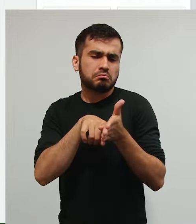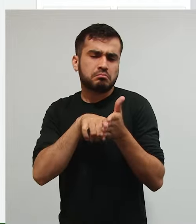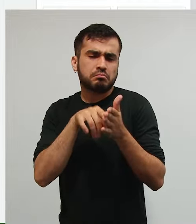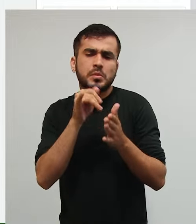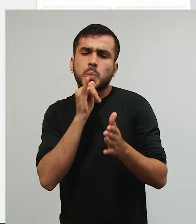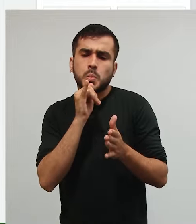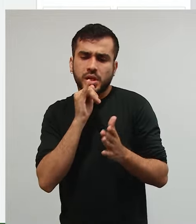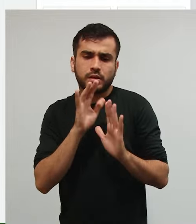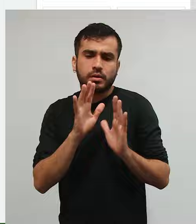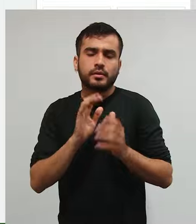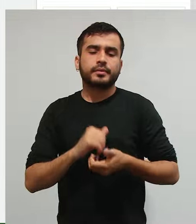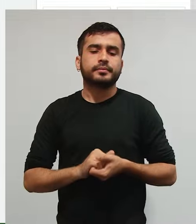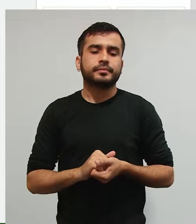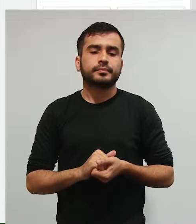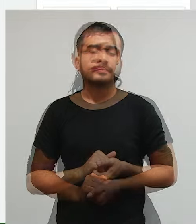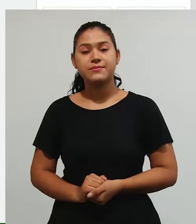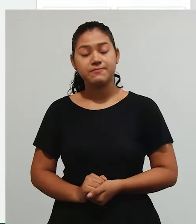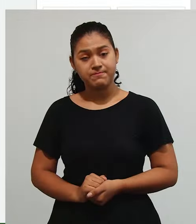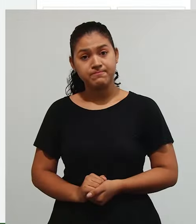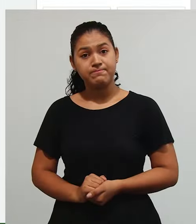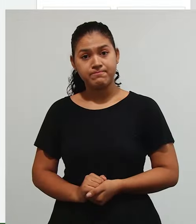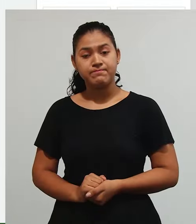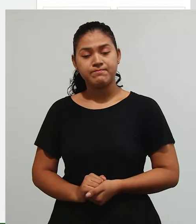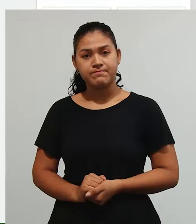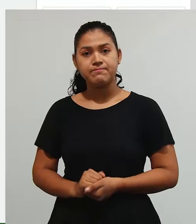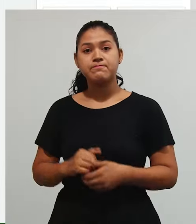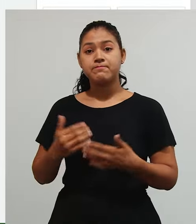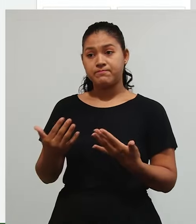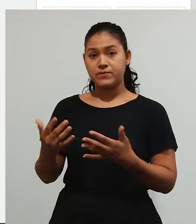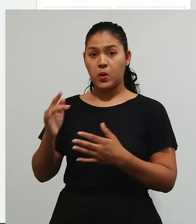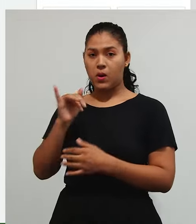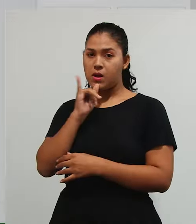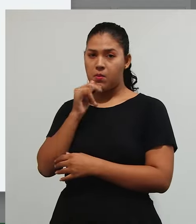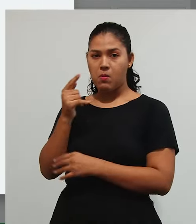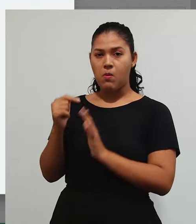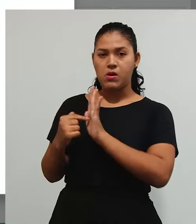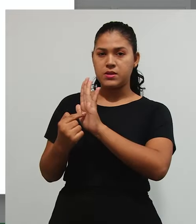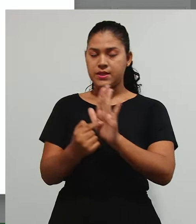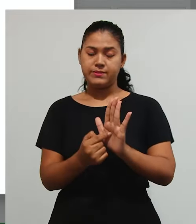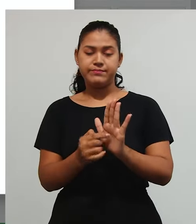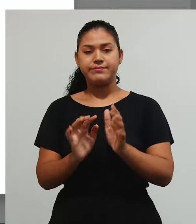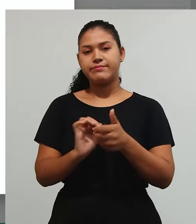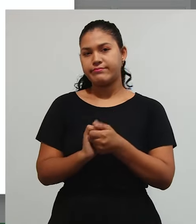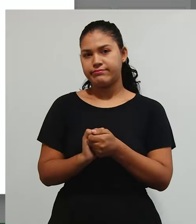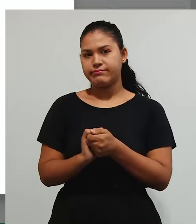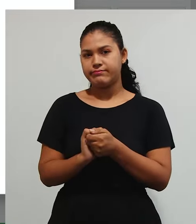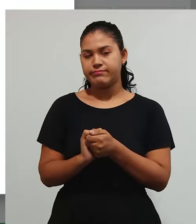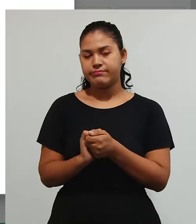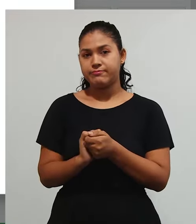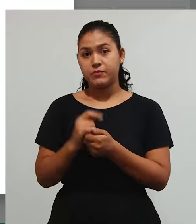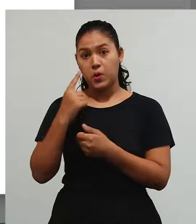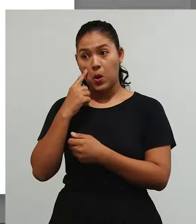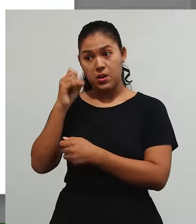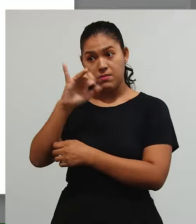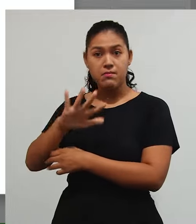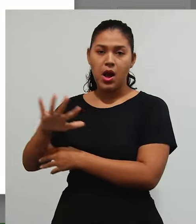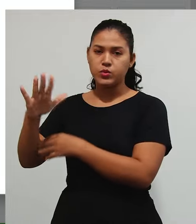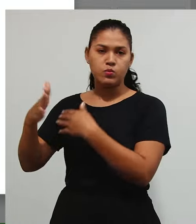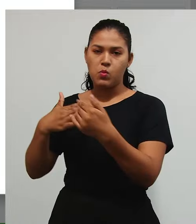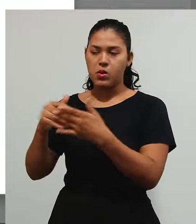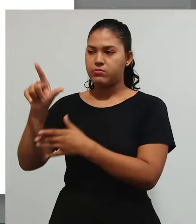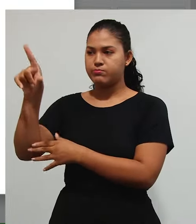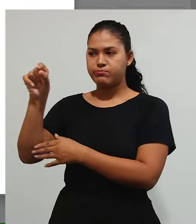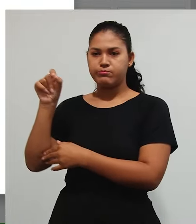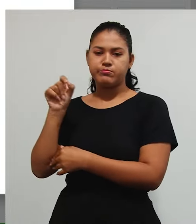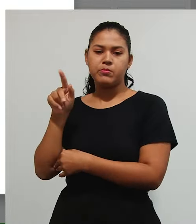ambiente virtual. Vou fazer uma simulação aqui, evidentemente, então eu vou selecionar uma imagem, vou escolher aqui uma imagem de professor, tá?